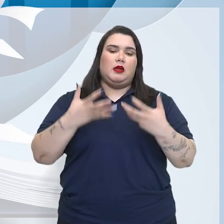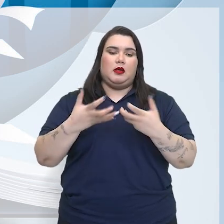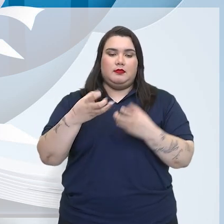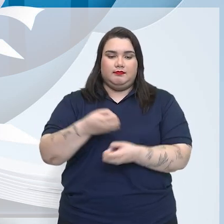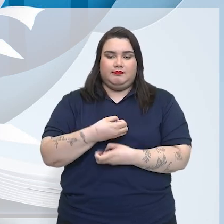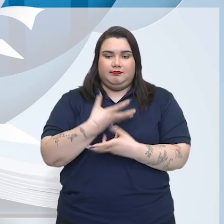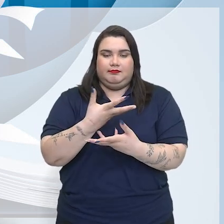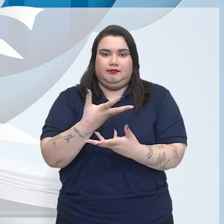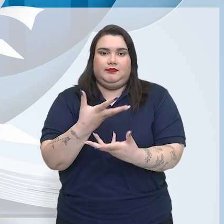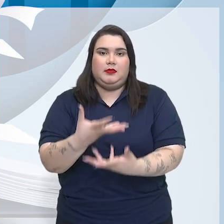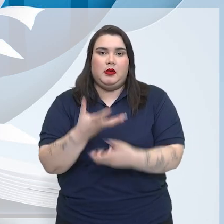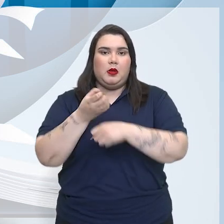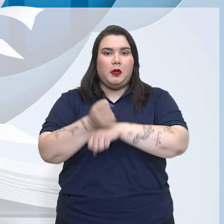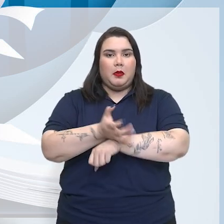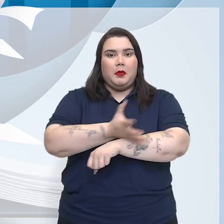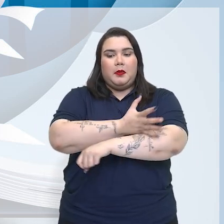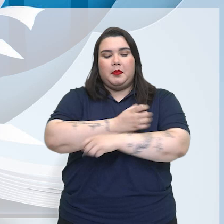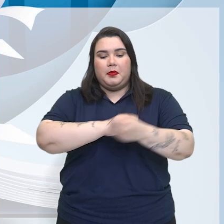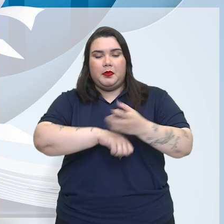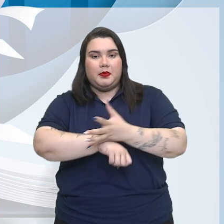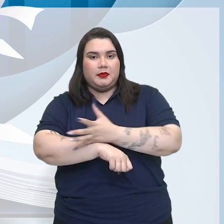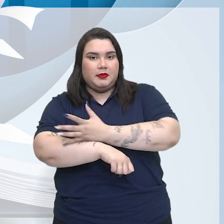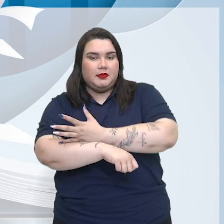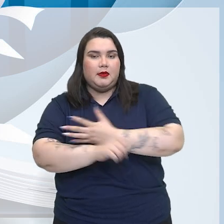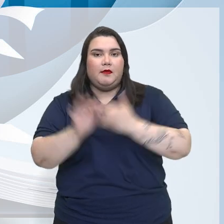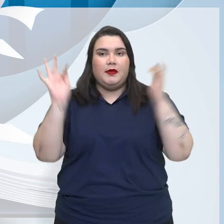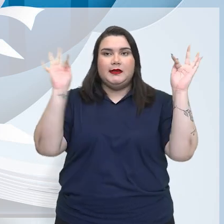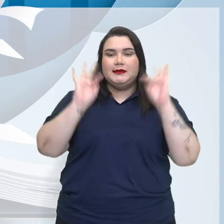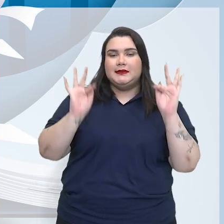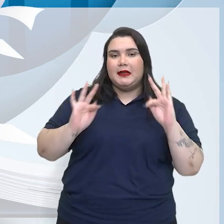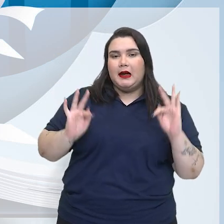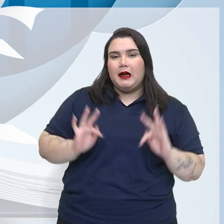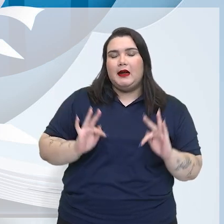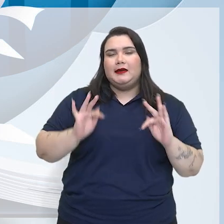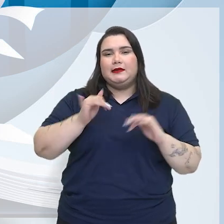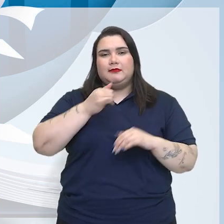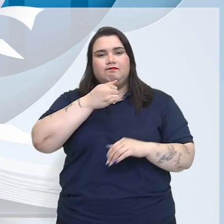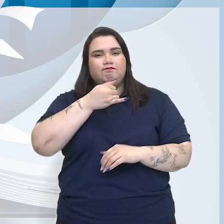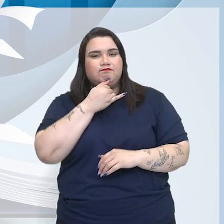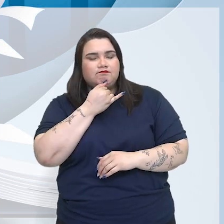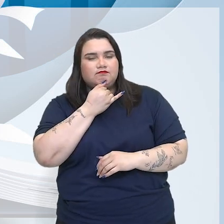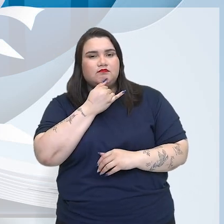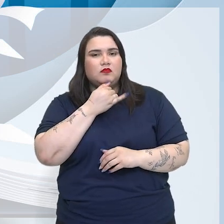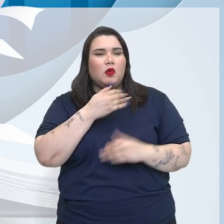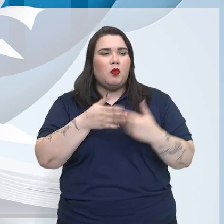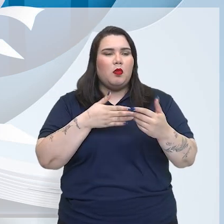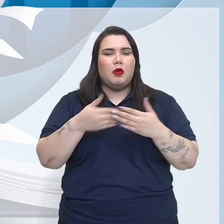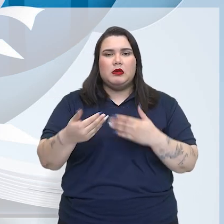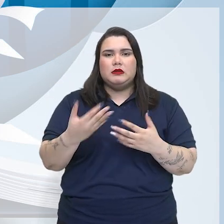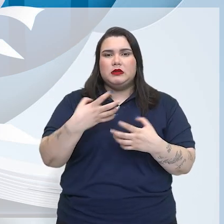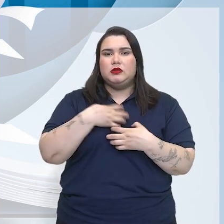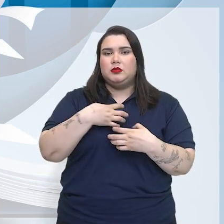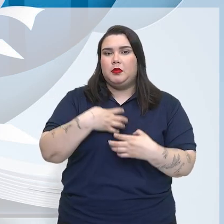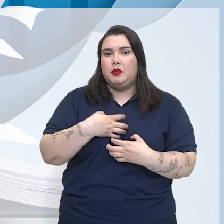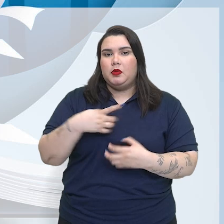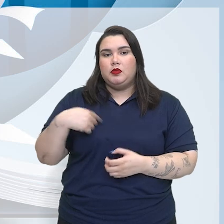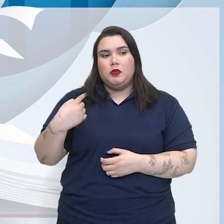externar nossa emoção, nossa alegria, nossa tristeza. Já nós